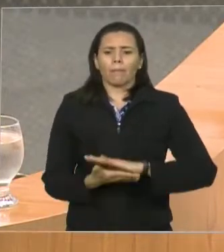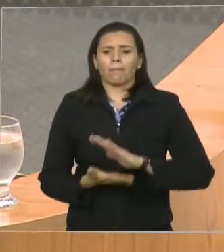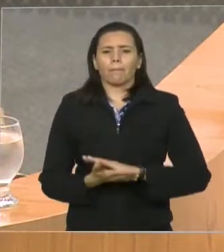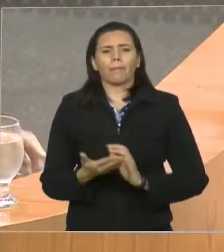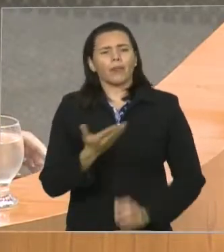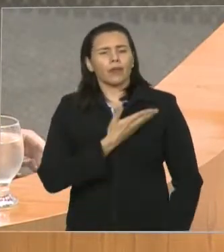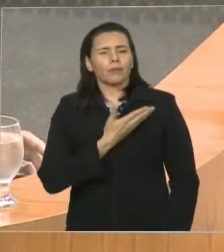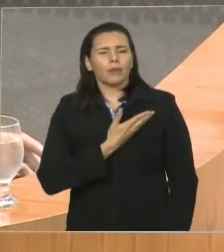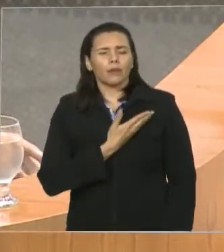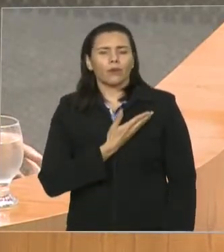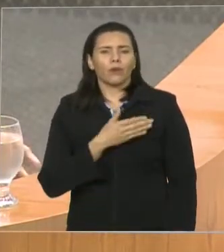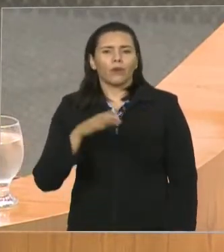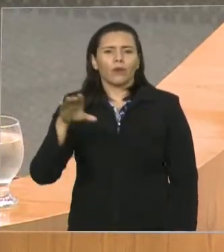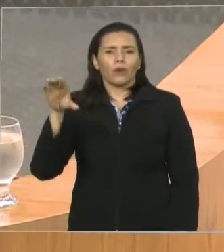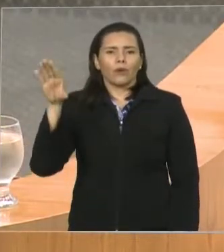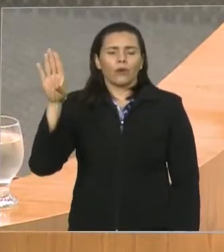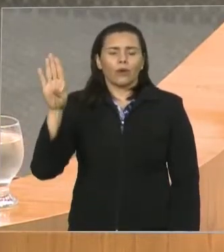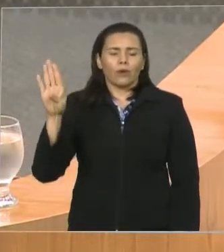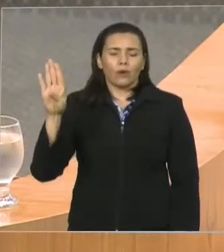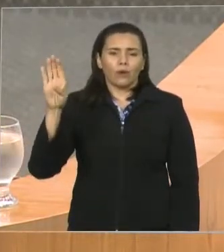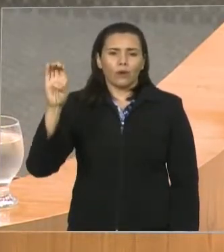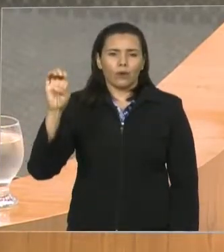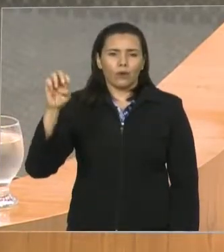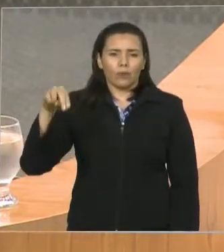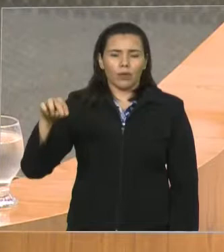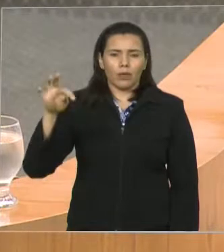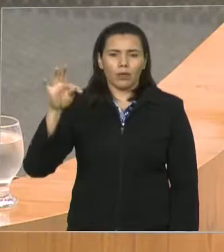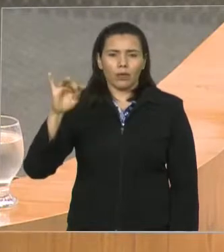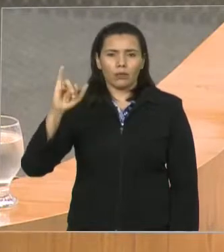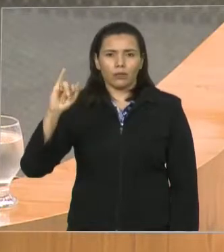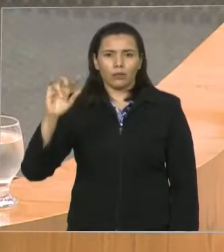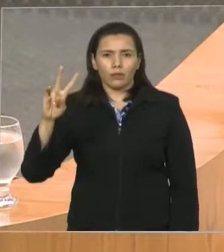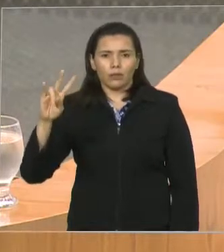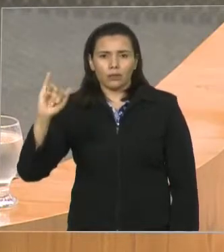amigo Bentivi pela aproximação e pela